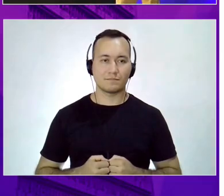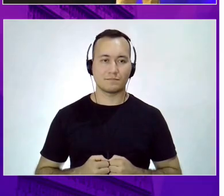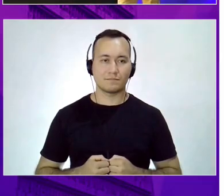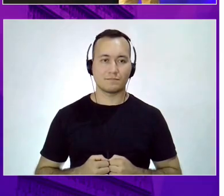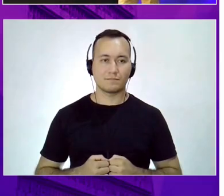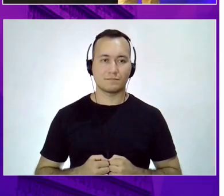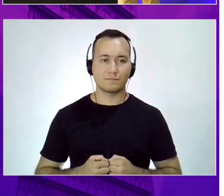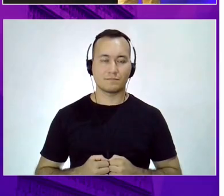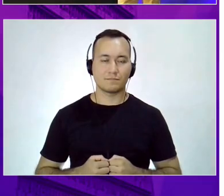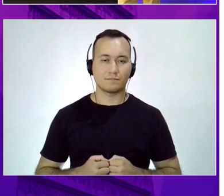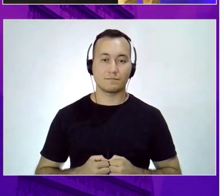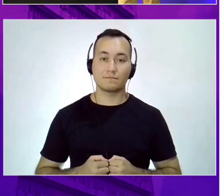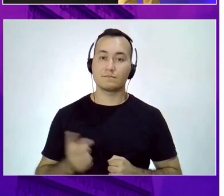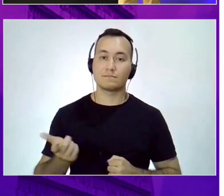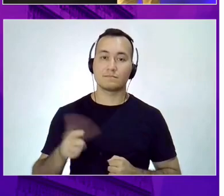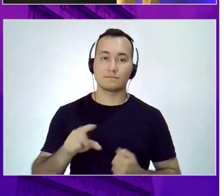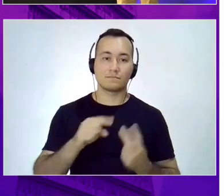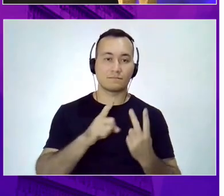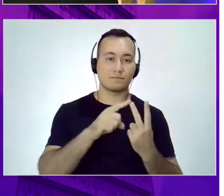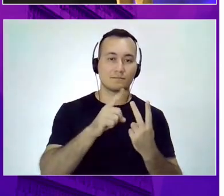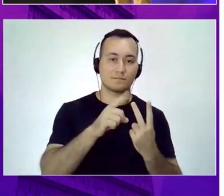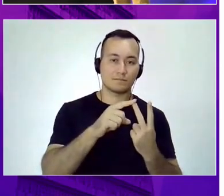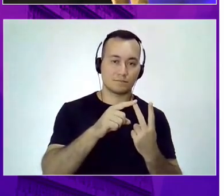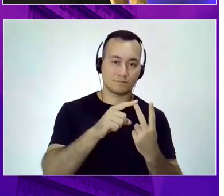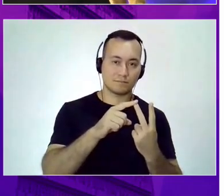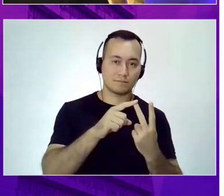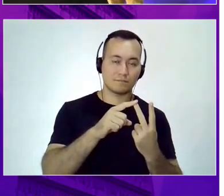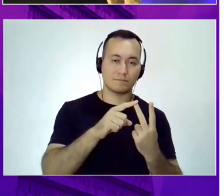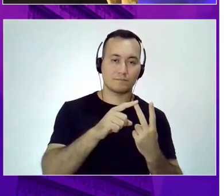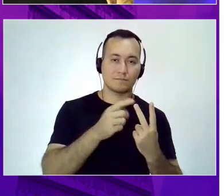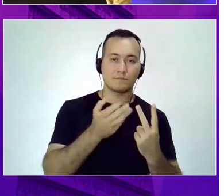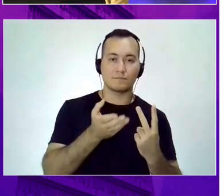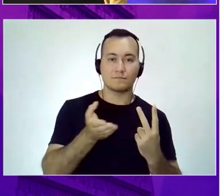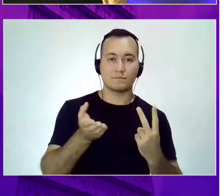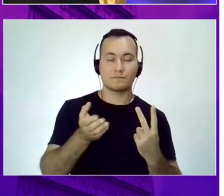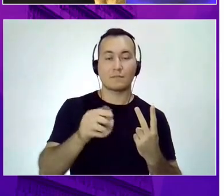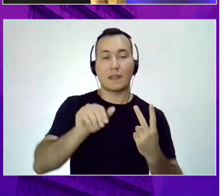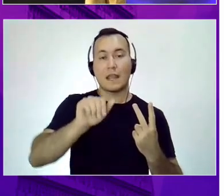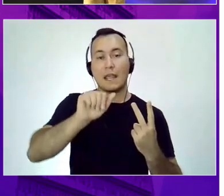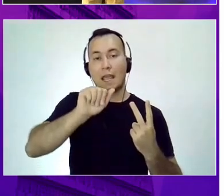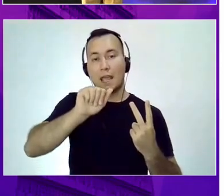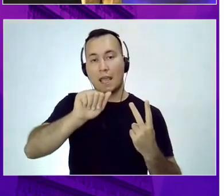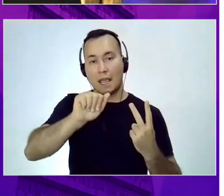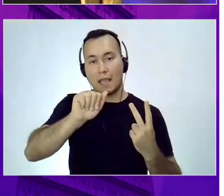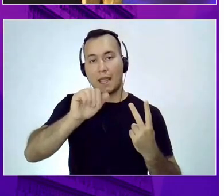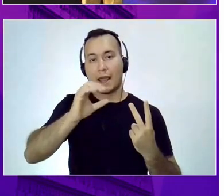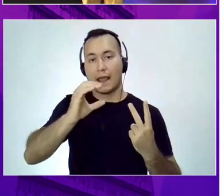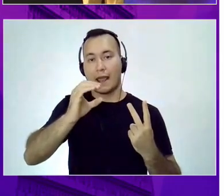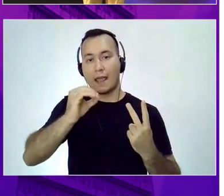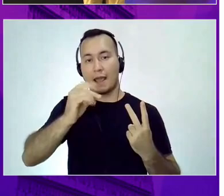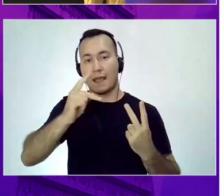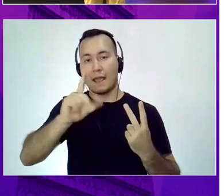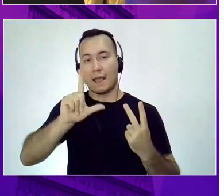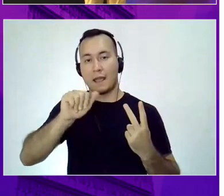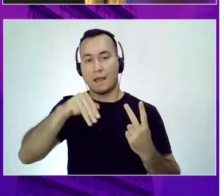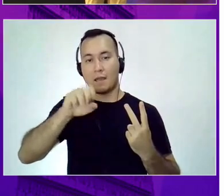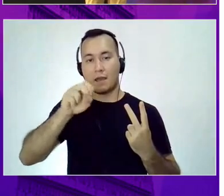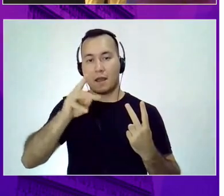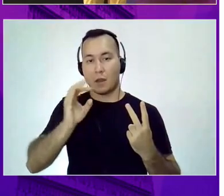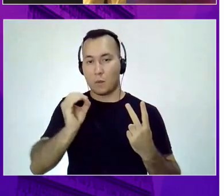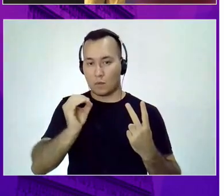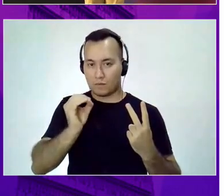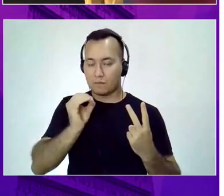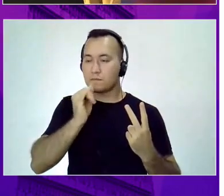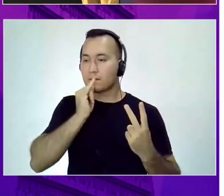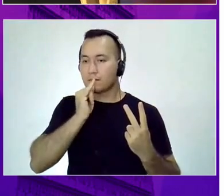O autoacoplamento, né? Então a gente fala muito que o acoplamento ele está altamente ligado ao time. Então, se o time é acoplado, isso